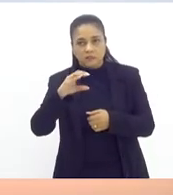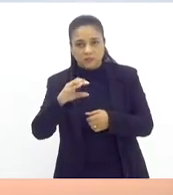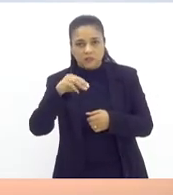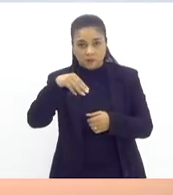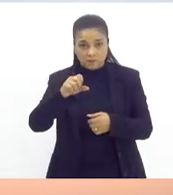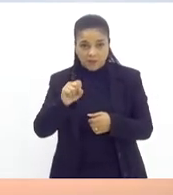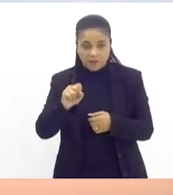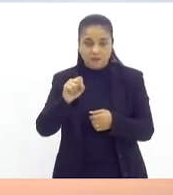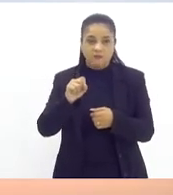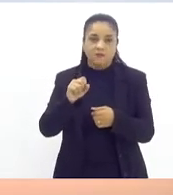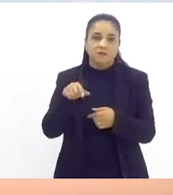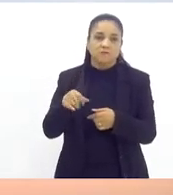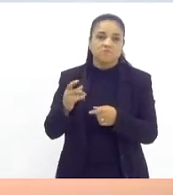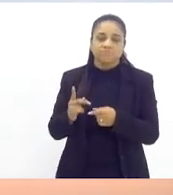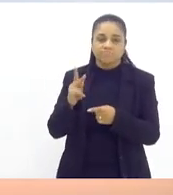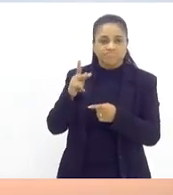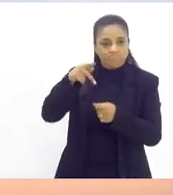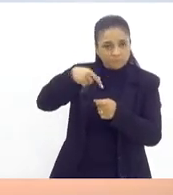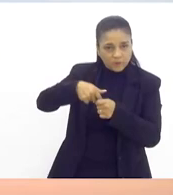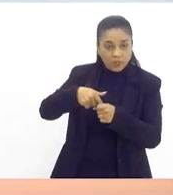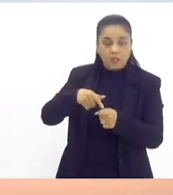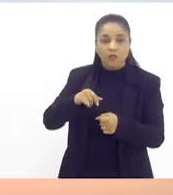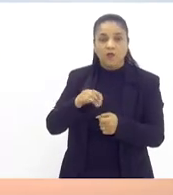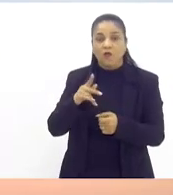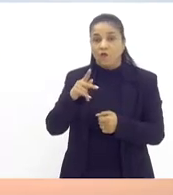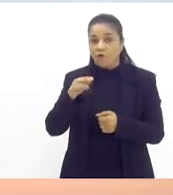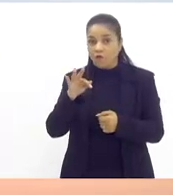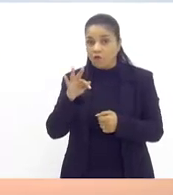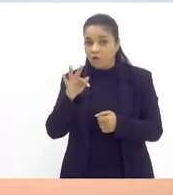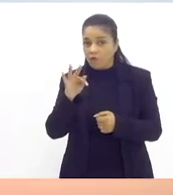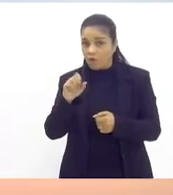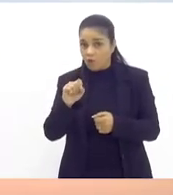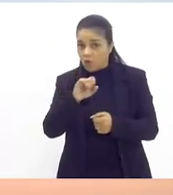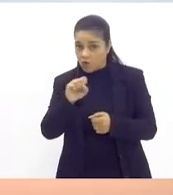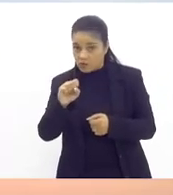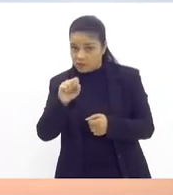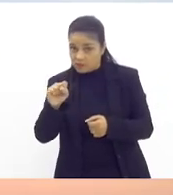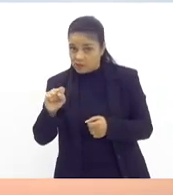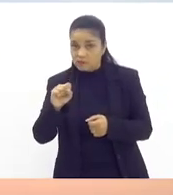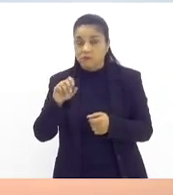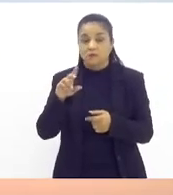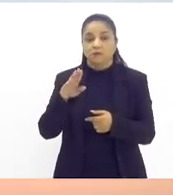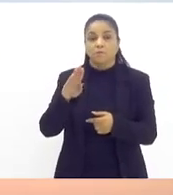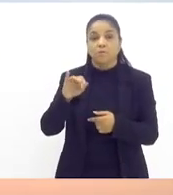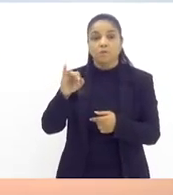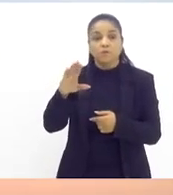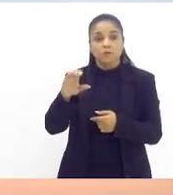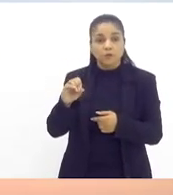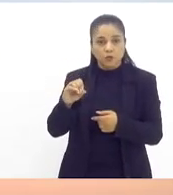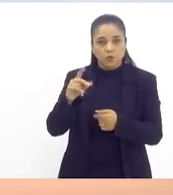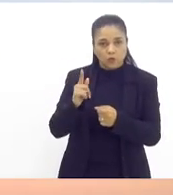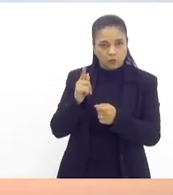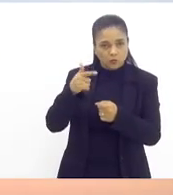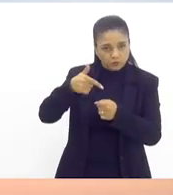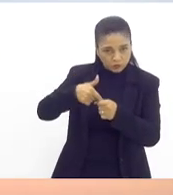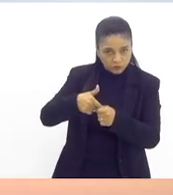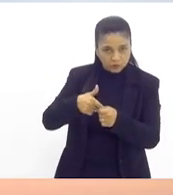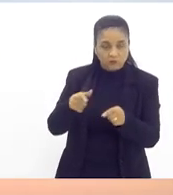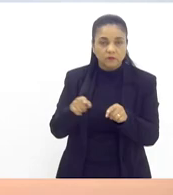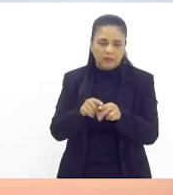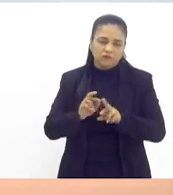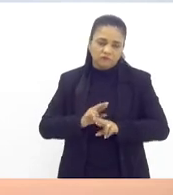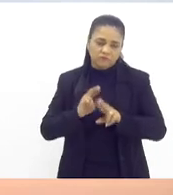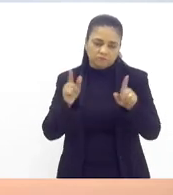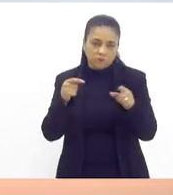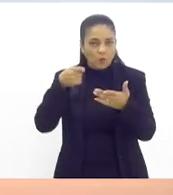combustível biocombustível. Isso já permite fazer, inclusive a Constituição obriga a fazer essa diferenciação hoje.